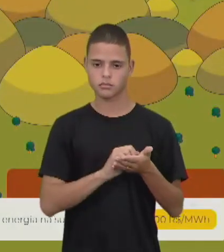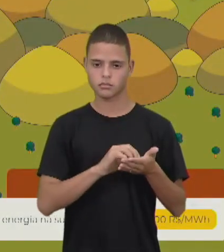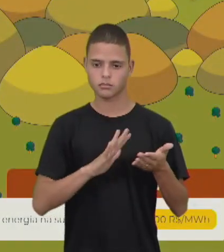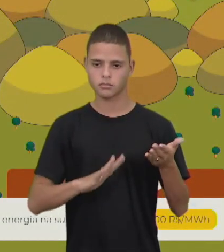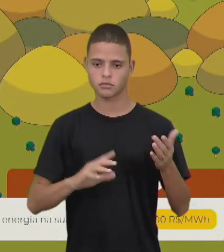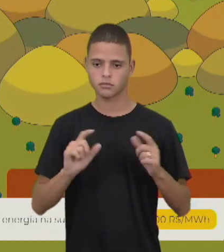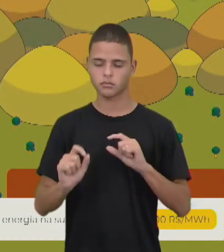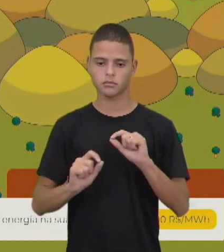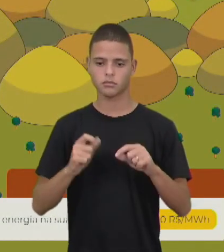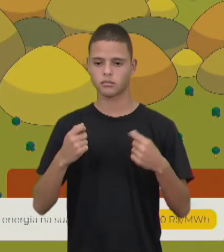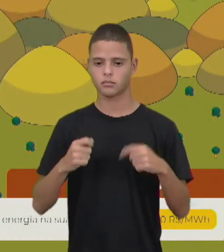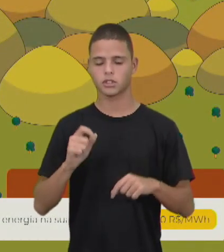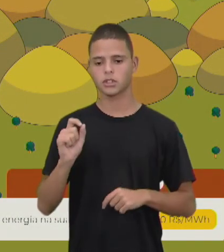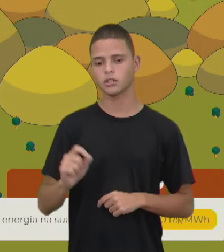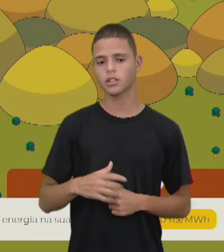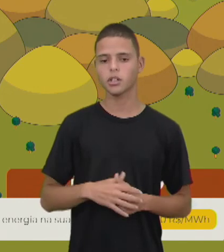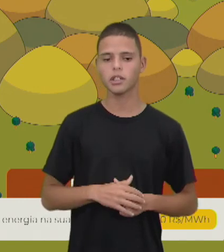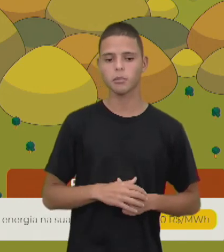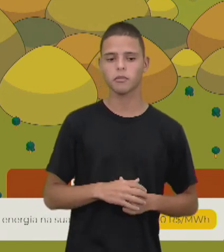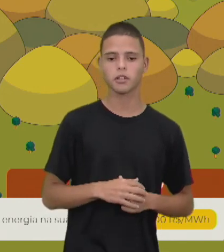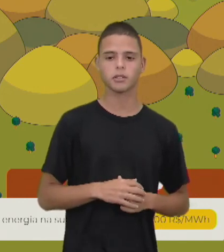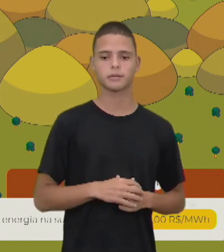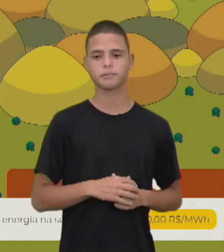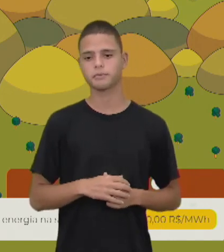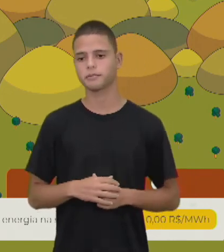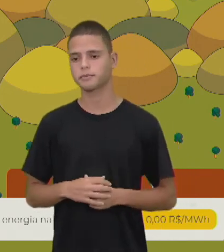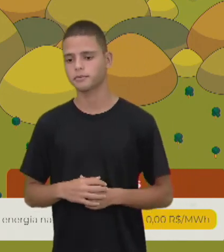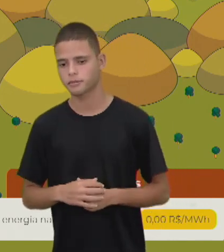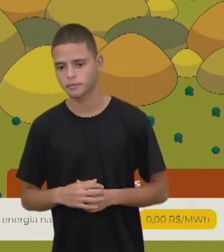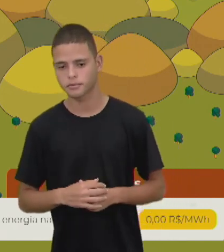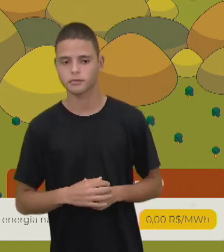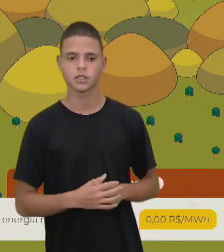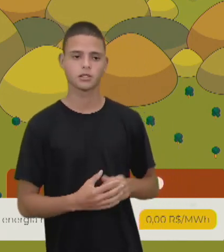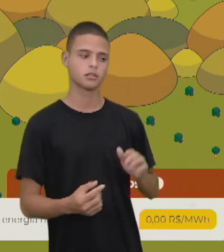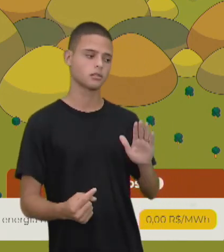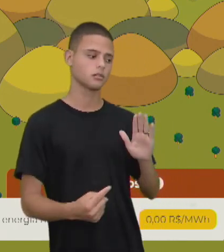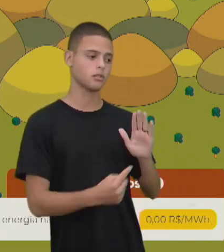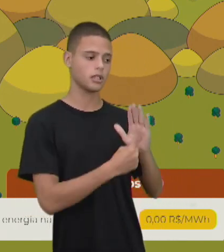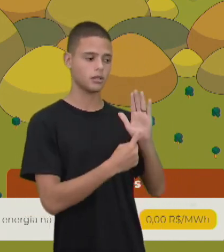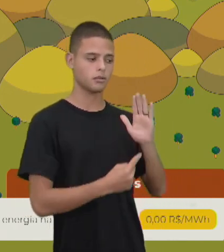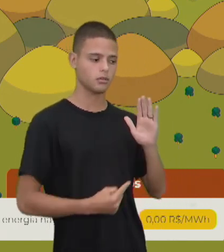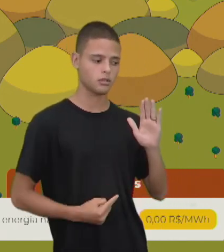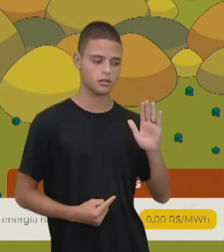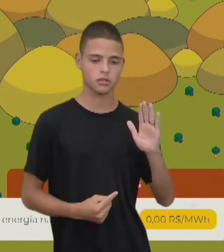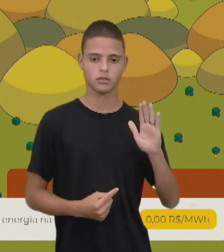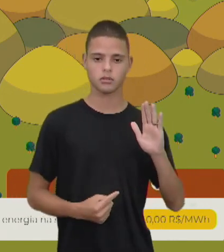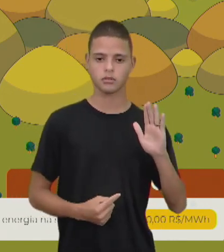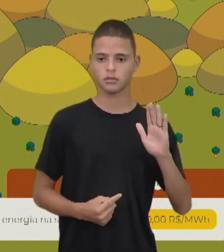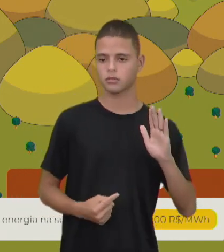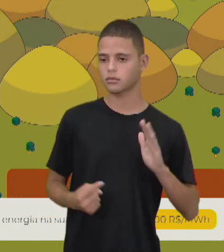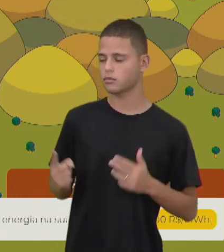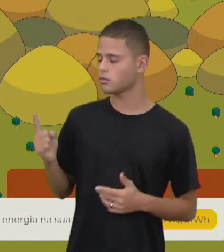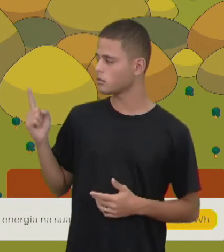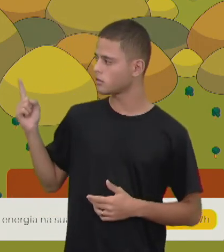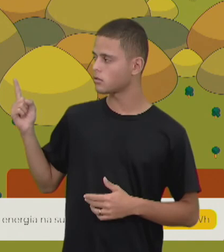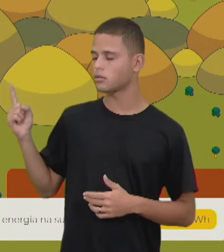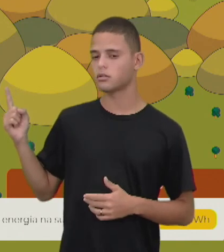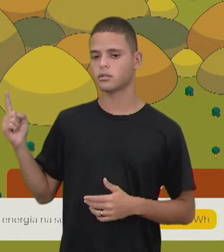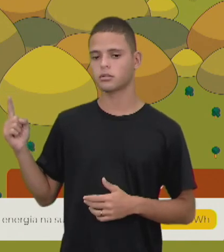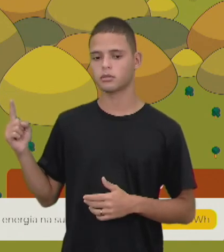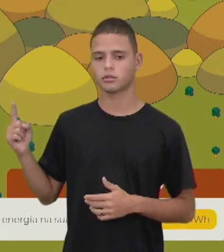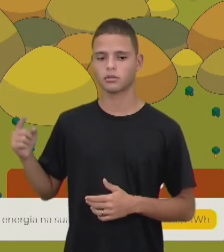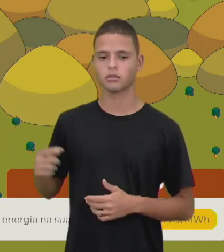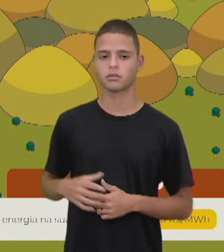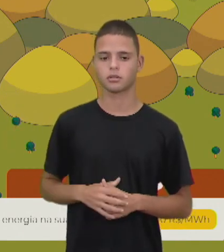têm que fazer, ó? Clicando em cima do simulador, deixa eu pegar a caneta, vamos ver se eu consigo aqui. Clicando em cima da fonte,